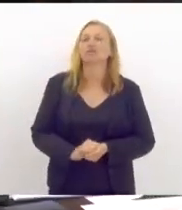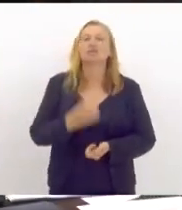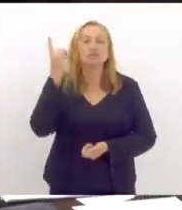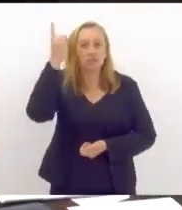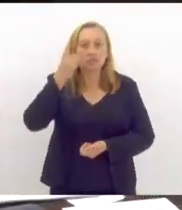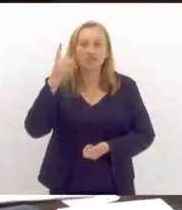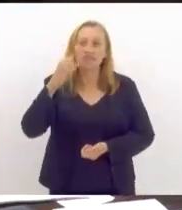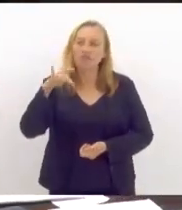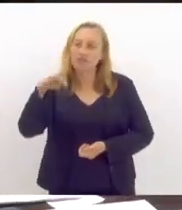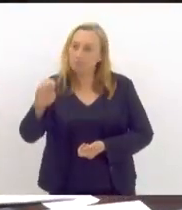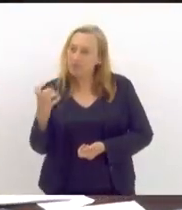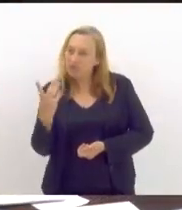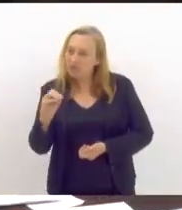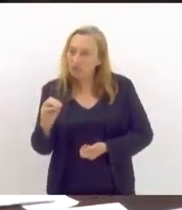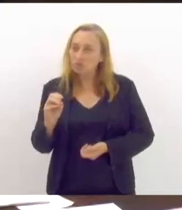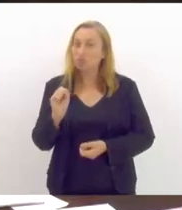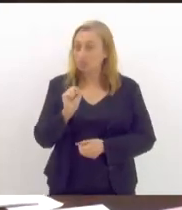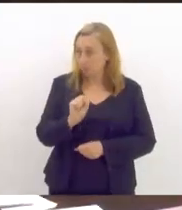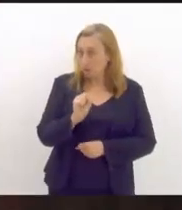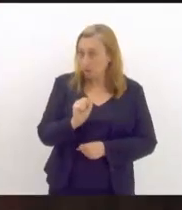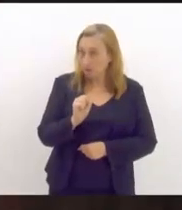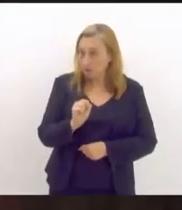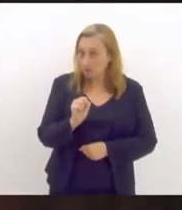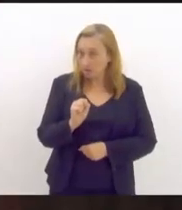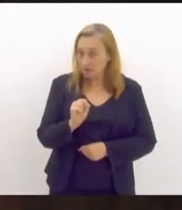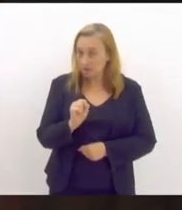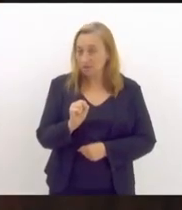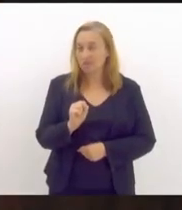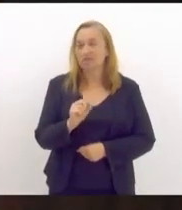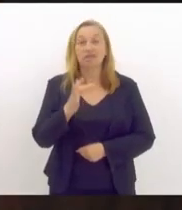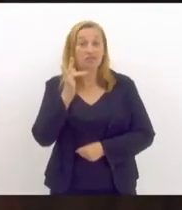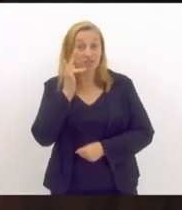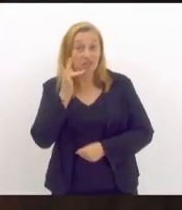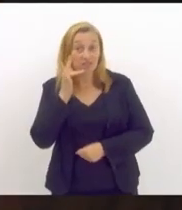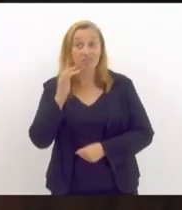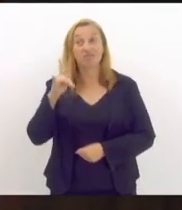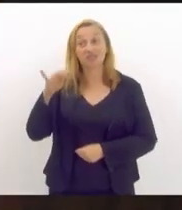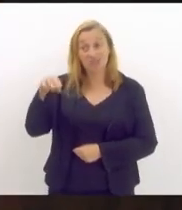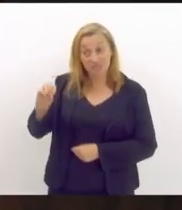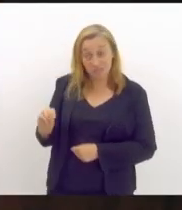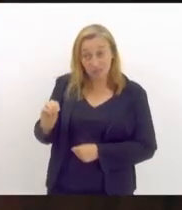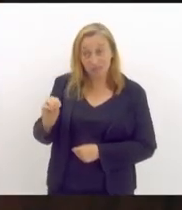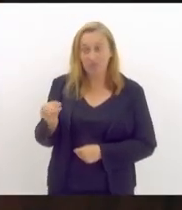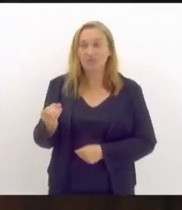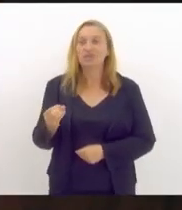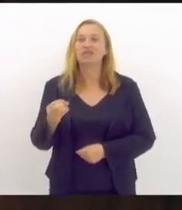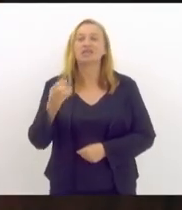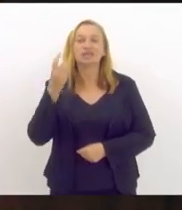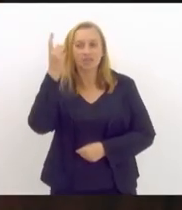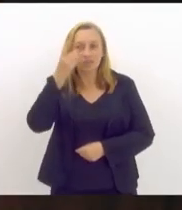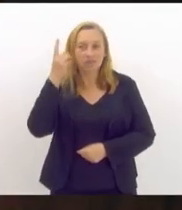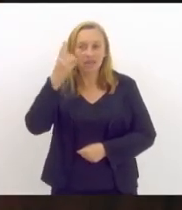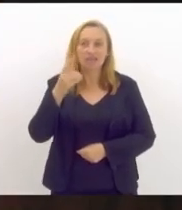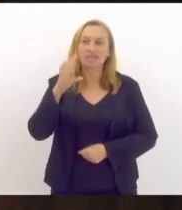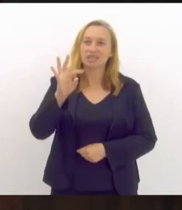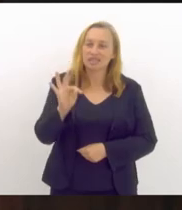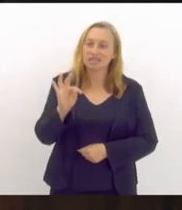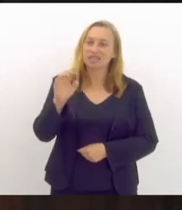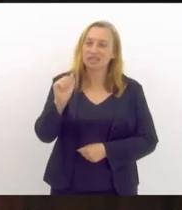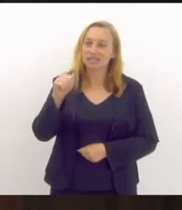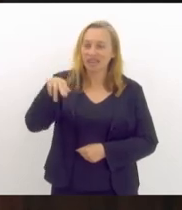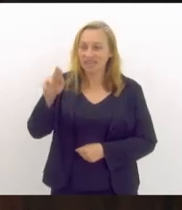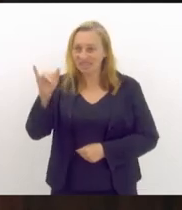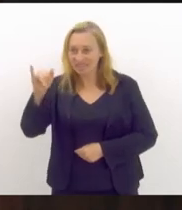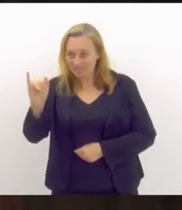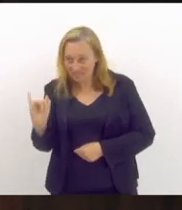Filipinho pode ser assim Felipe porque tem Jorge Felipe Neto Filipinho do deputado Tandy tô aprendendo rápido